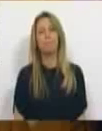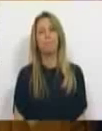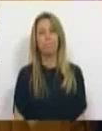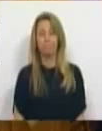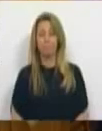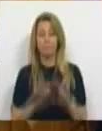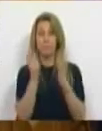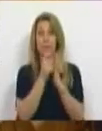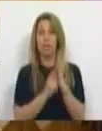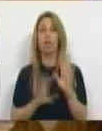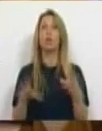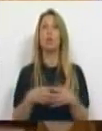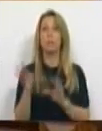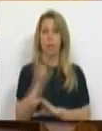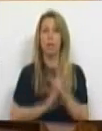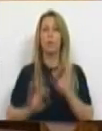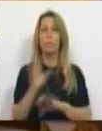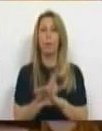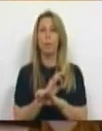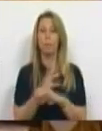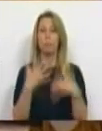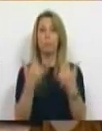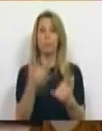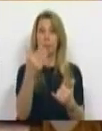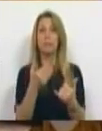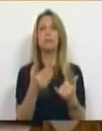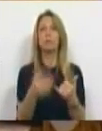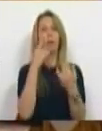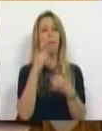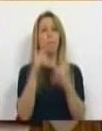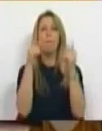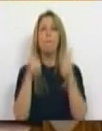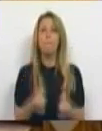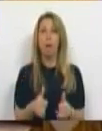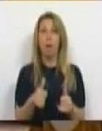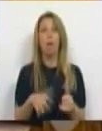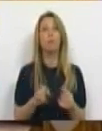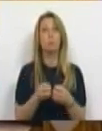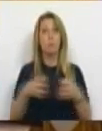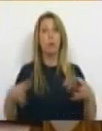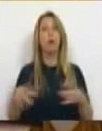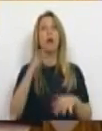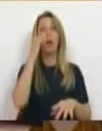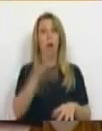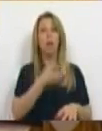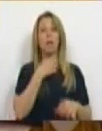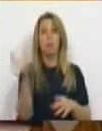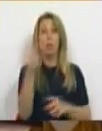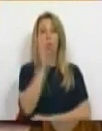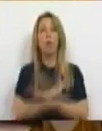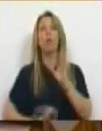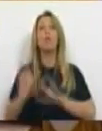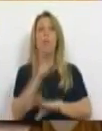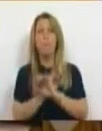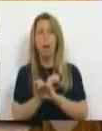A agenda do Conselho Europeu da próxima semana espelha bem a dimensão da crise da União Europeia e as